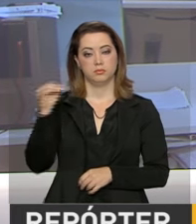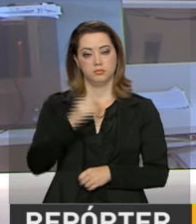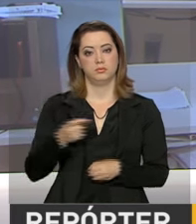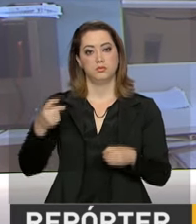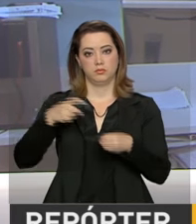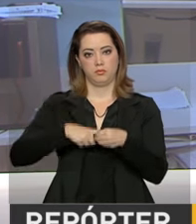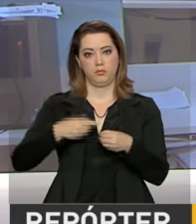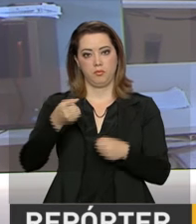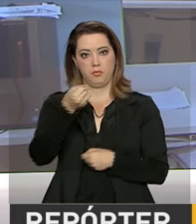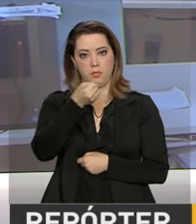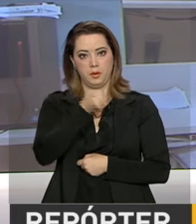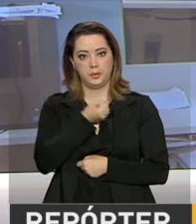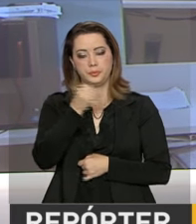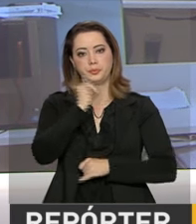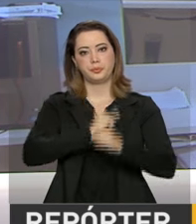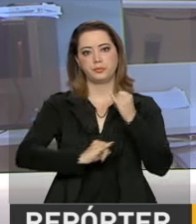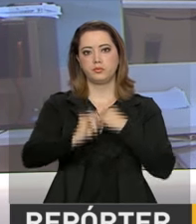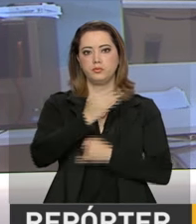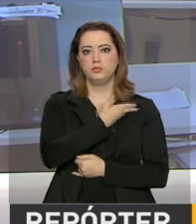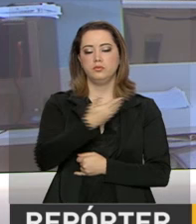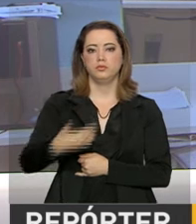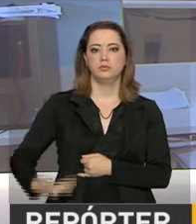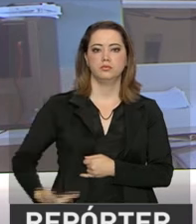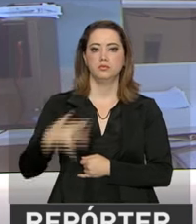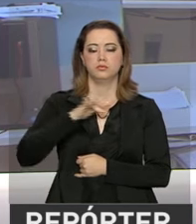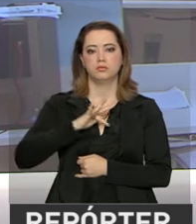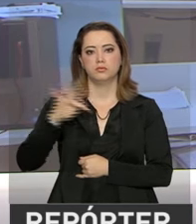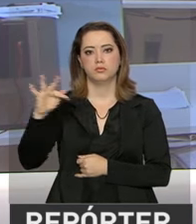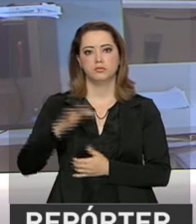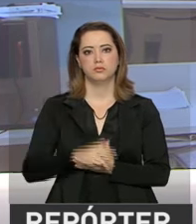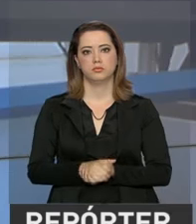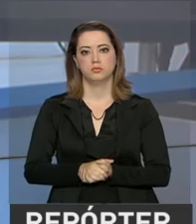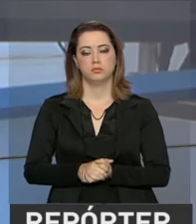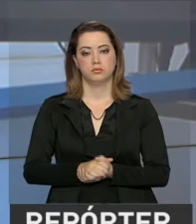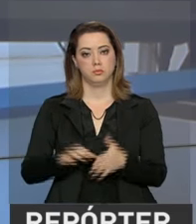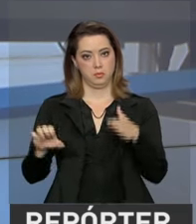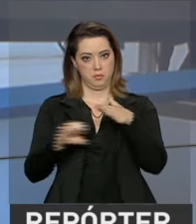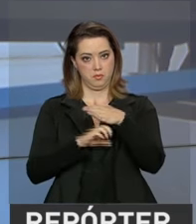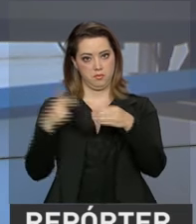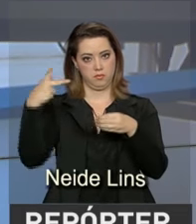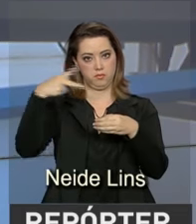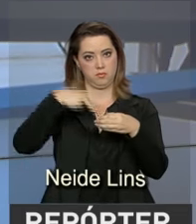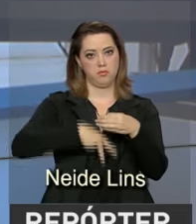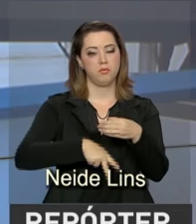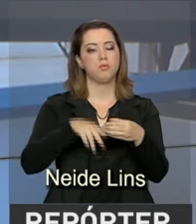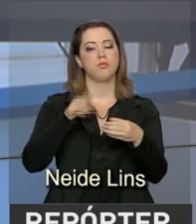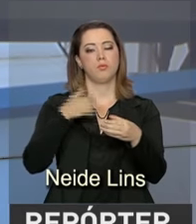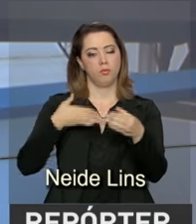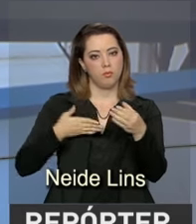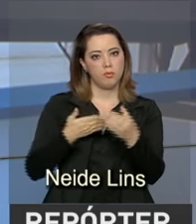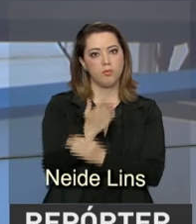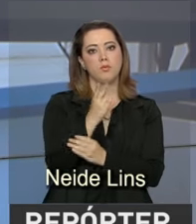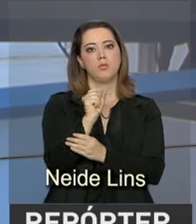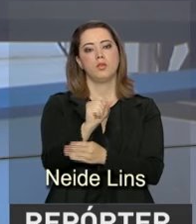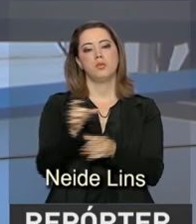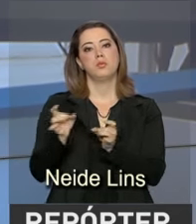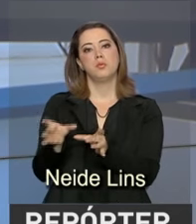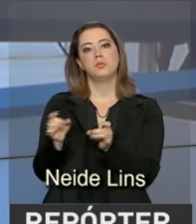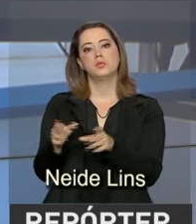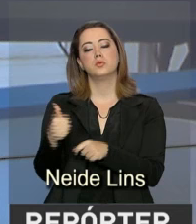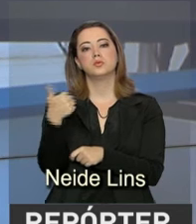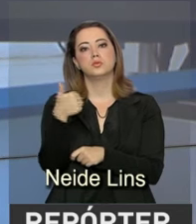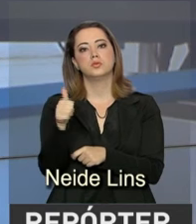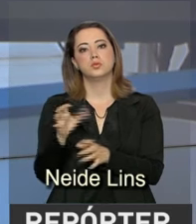estamos de volta com o repórter NBR e as notícias do governo federal. A Petrobras aprovou a venda do primeiro campo do